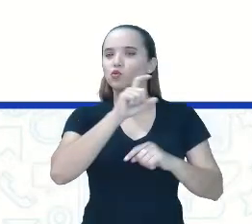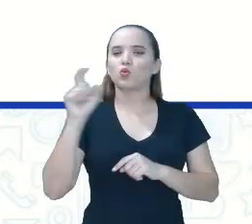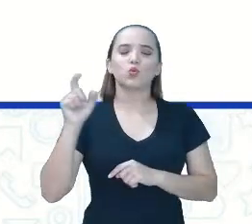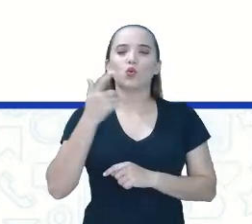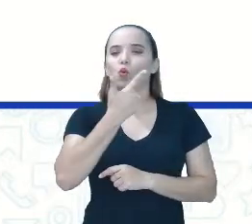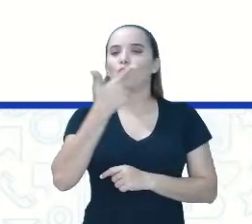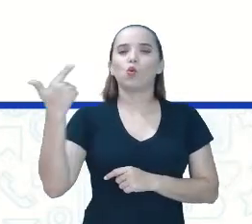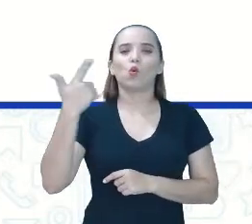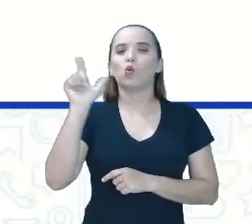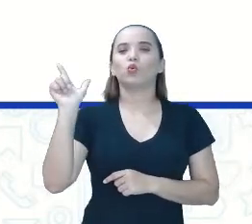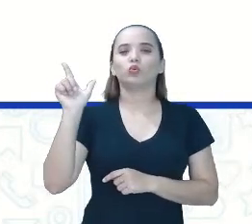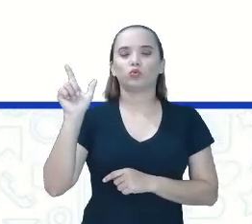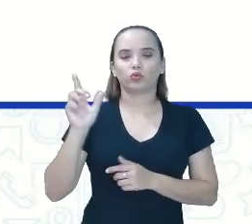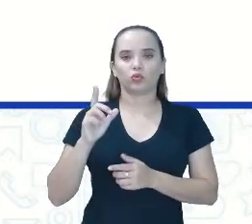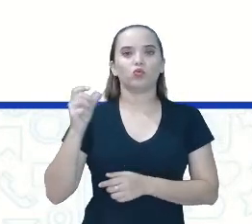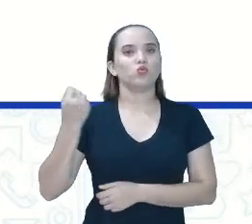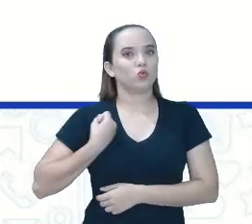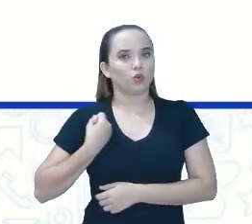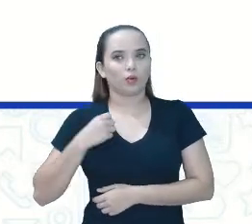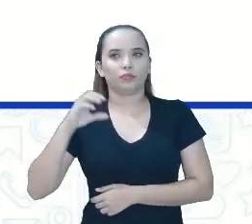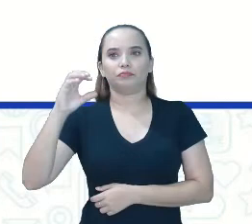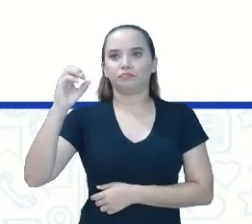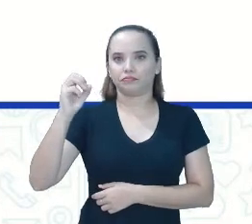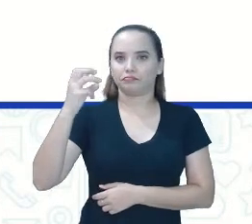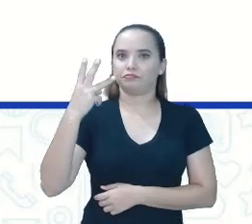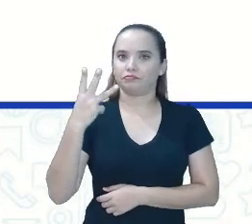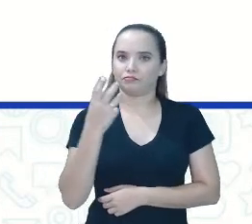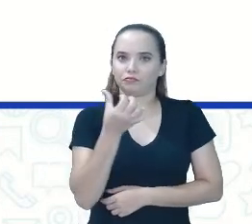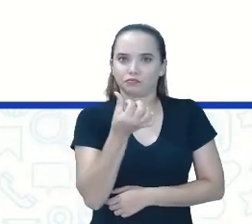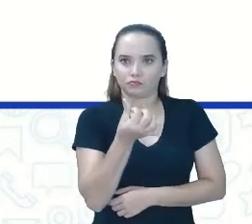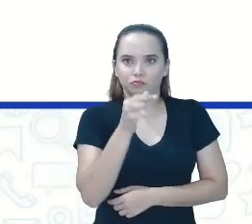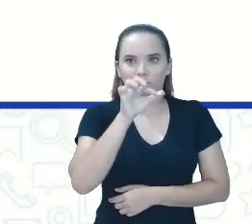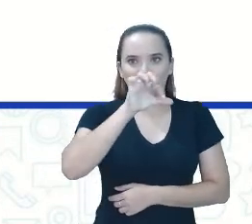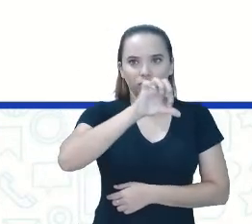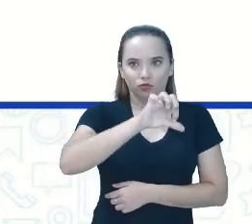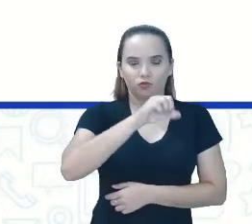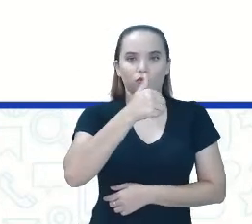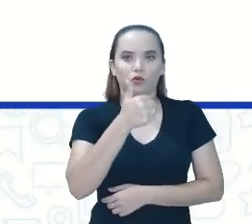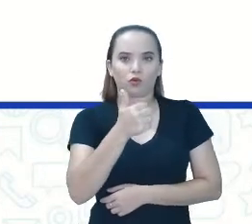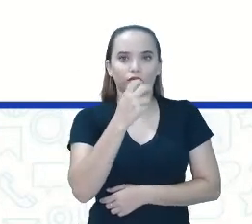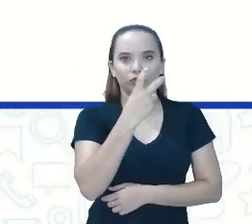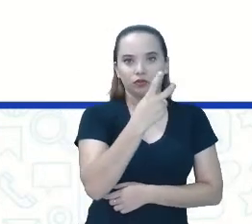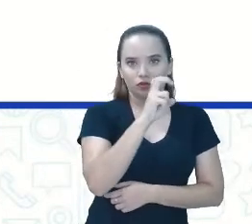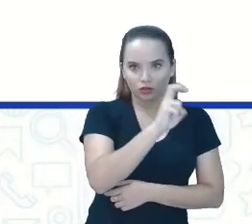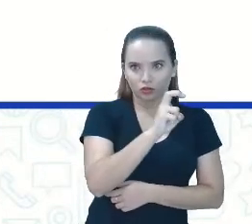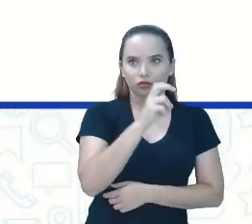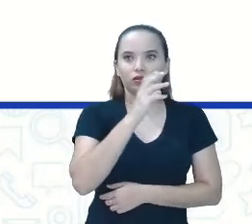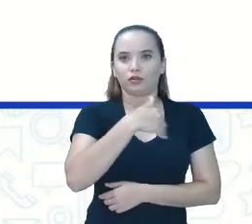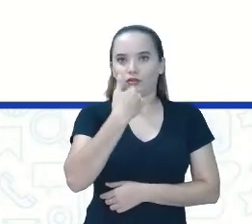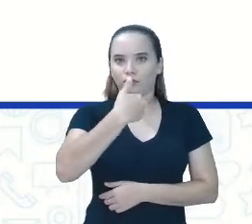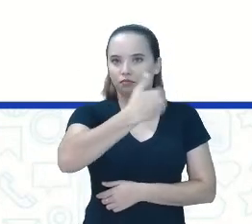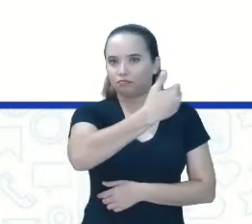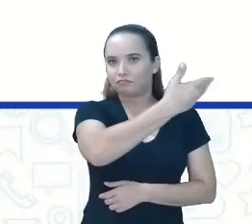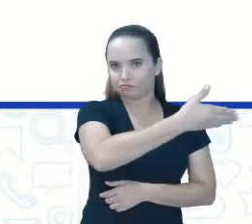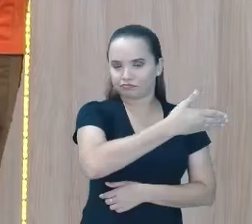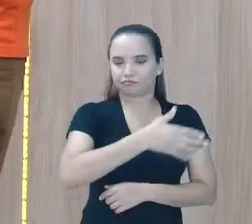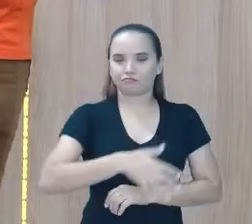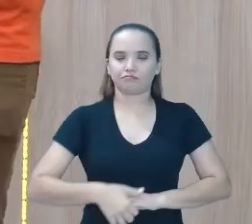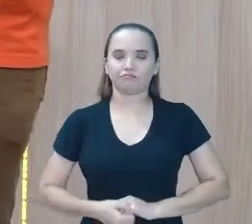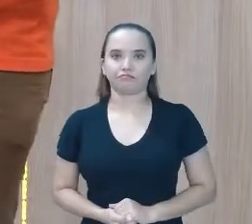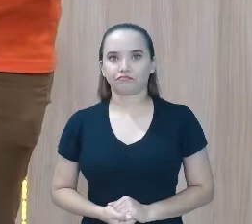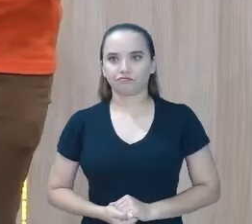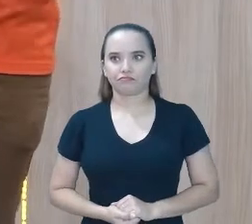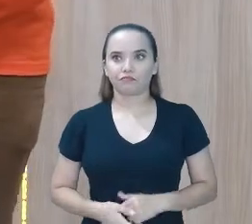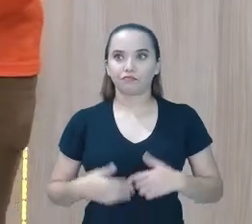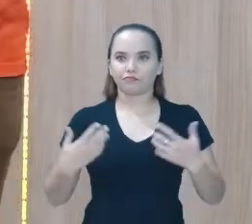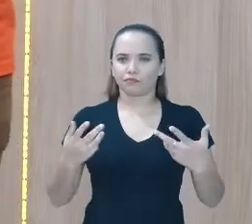Com alguns números. Eu tenho o 0, o 3, o 6, o 9, o 15 e assim por diante. Note